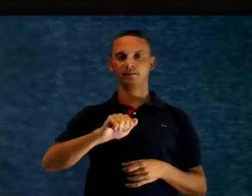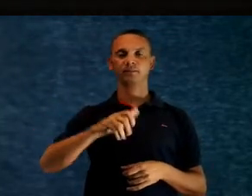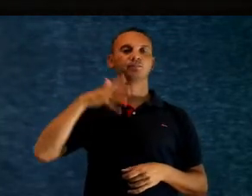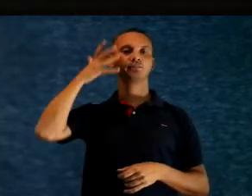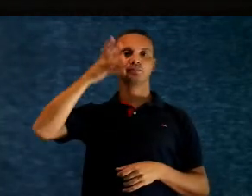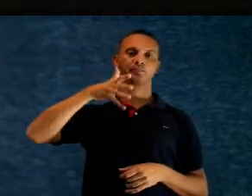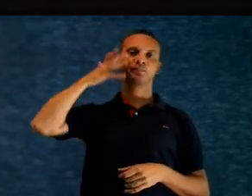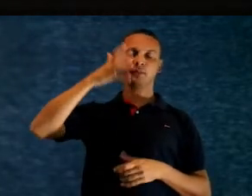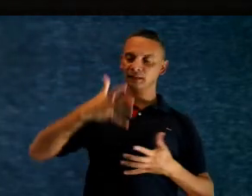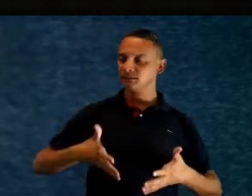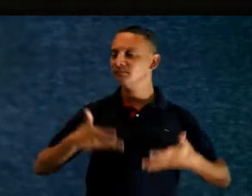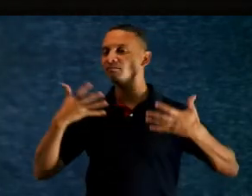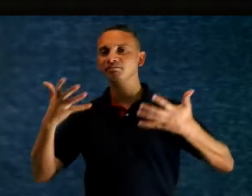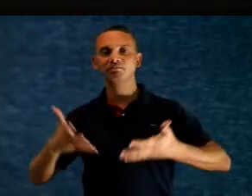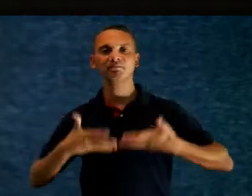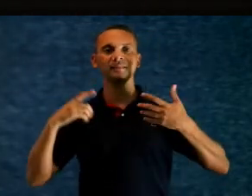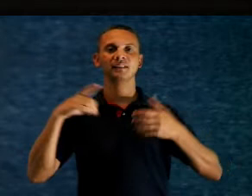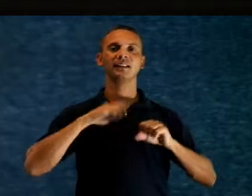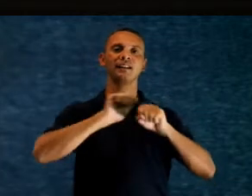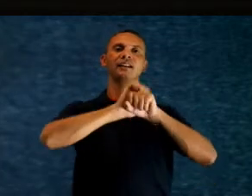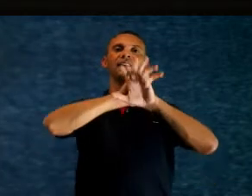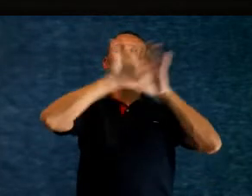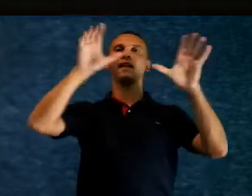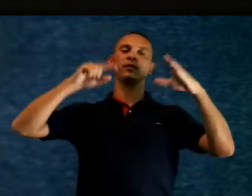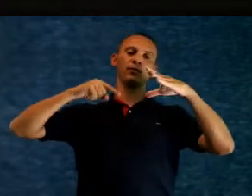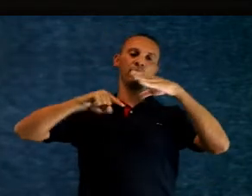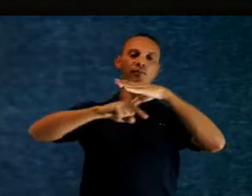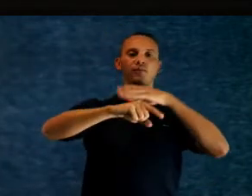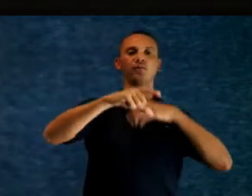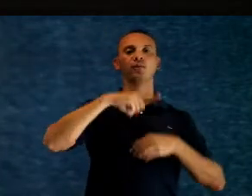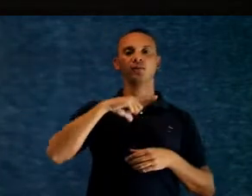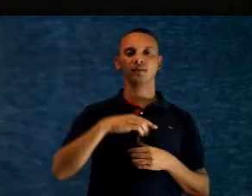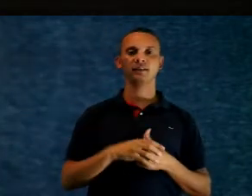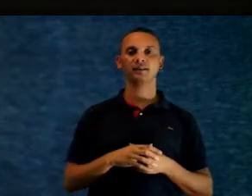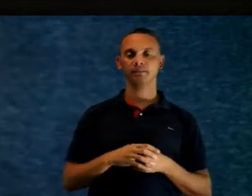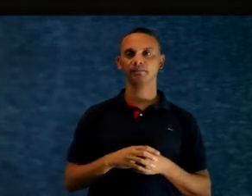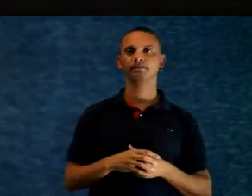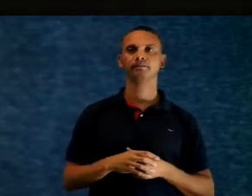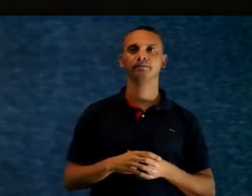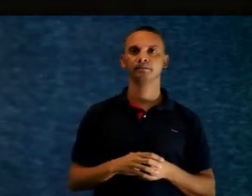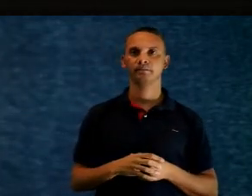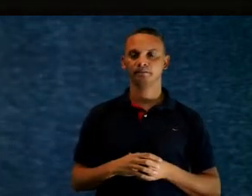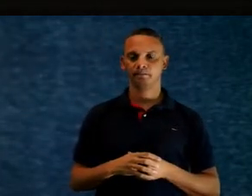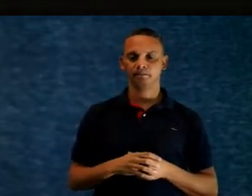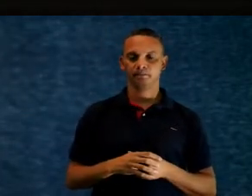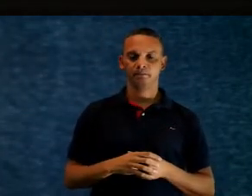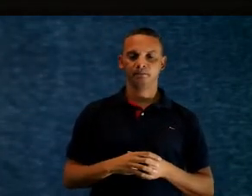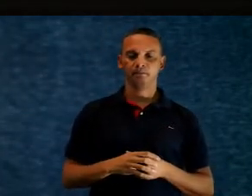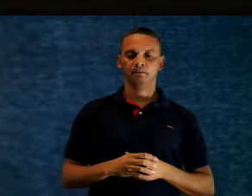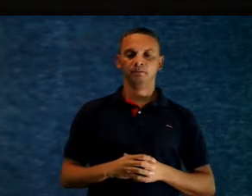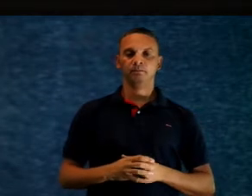Alguém quer se manifestar, fazer, sim, alguma pergunta? Por favor, estejamos absolutamente à vontade.